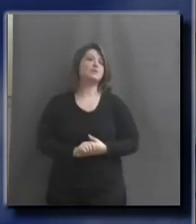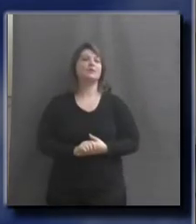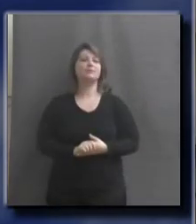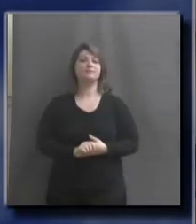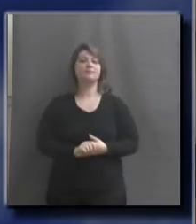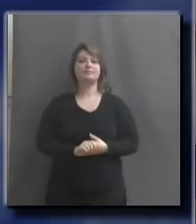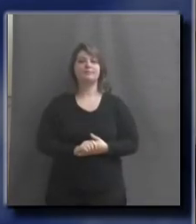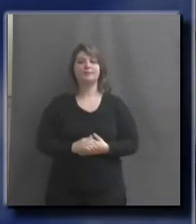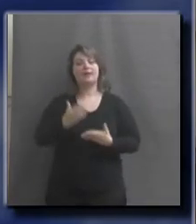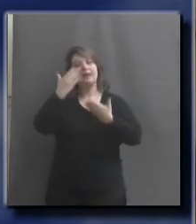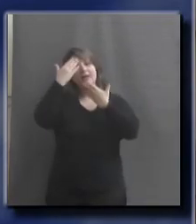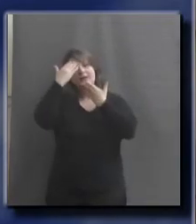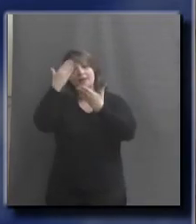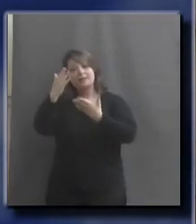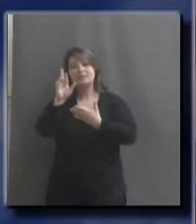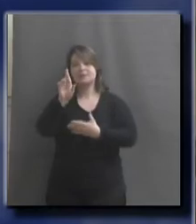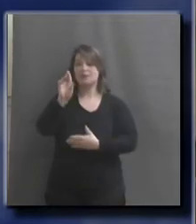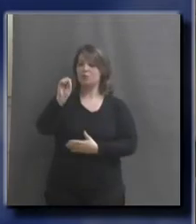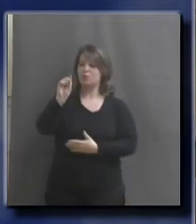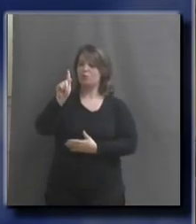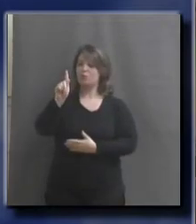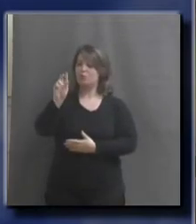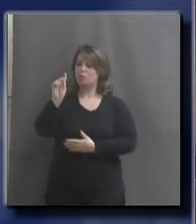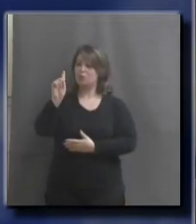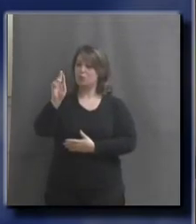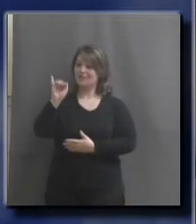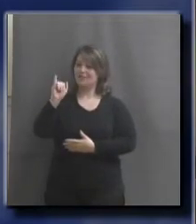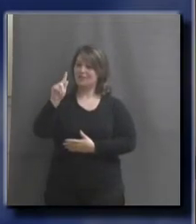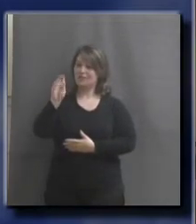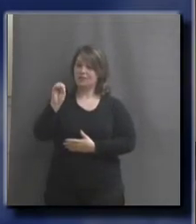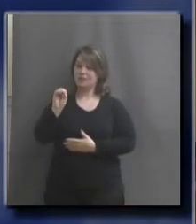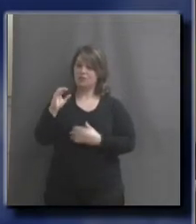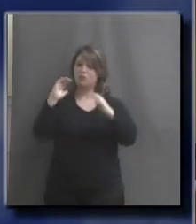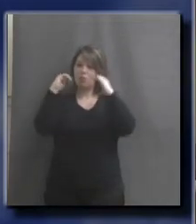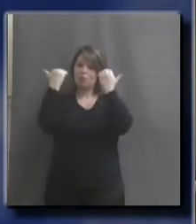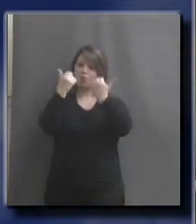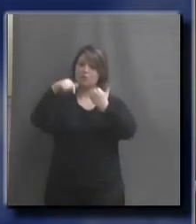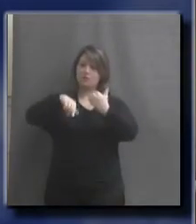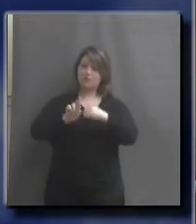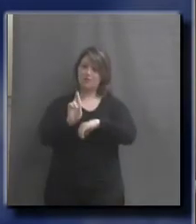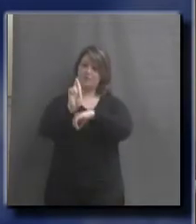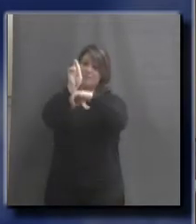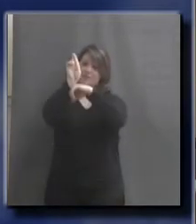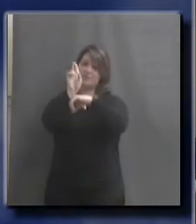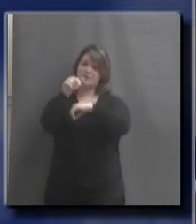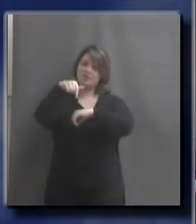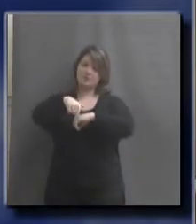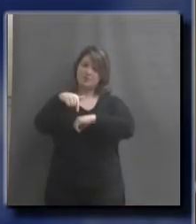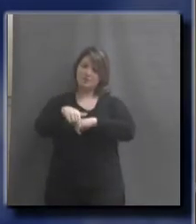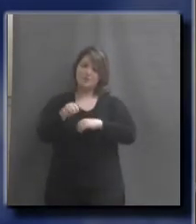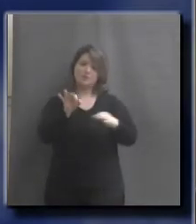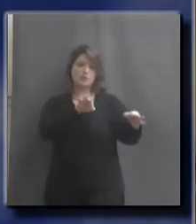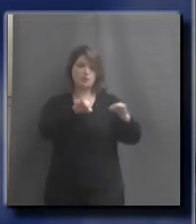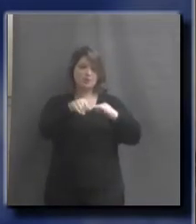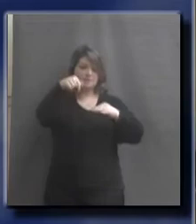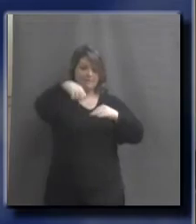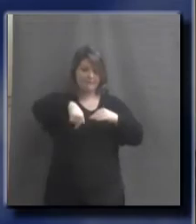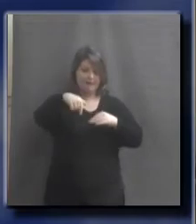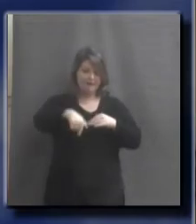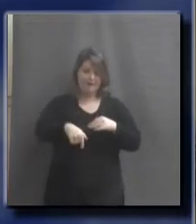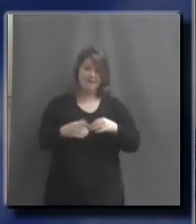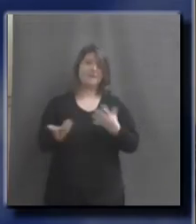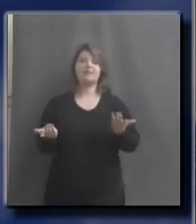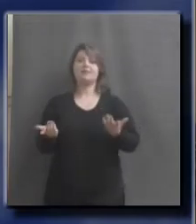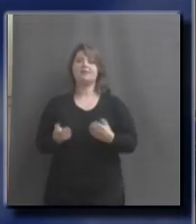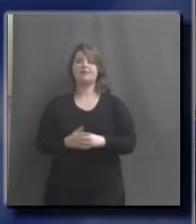específicos. Acho que agradecer ao Rodrigo Toledo, que é o conselheiro que também esteve à frente da organização dessa atividade, possibilitou